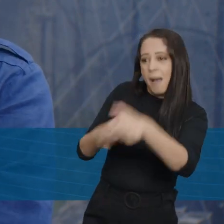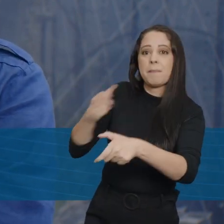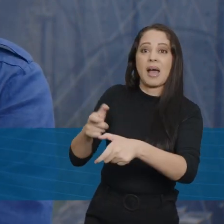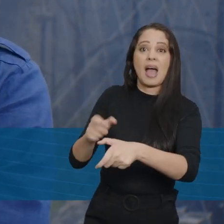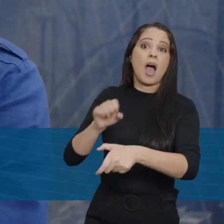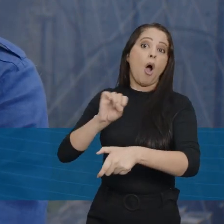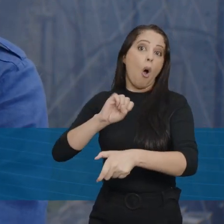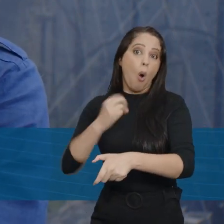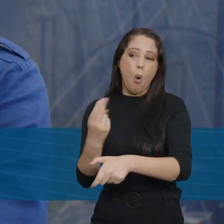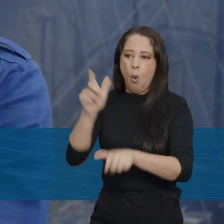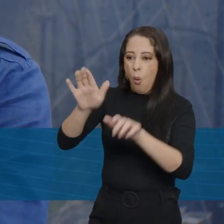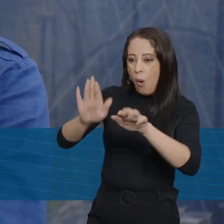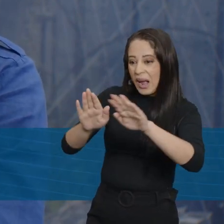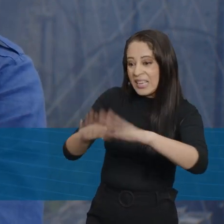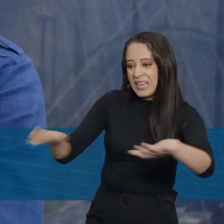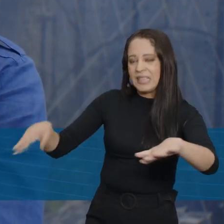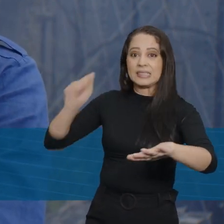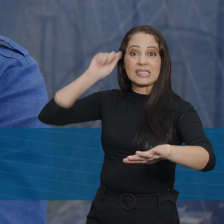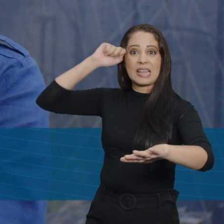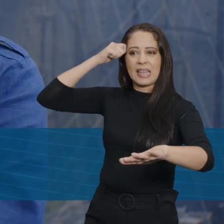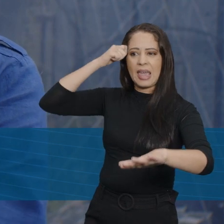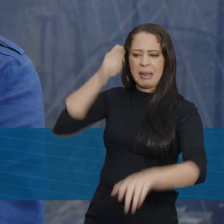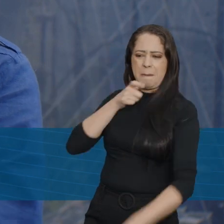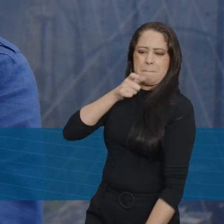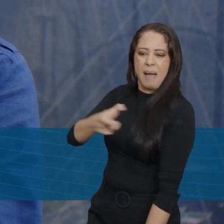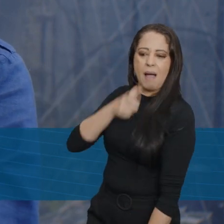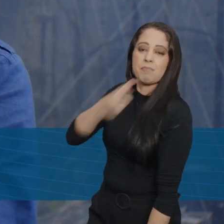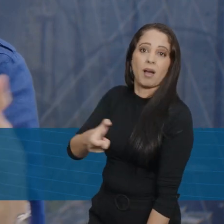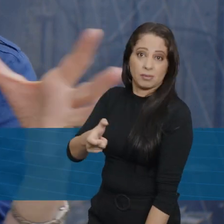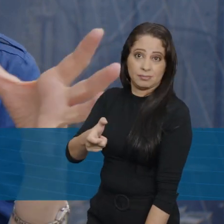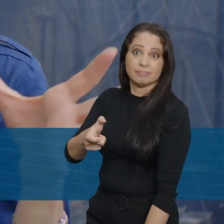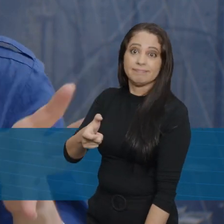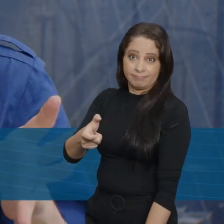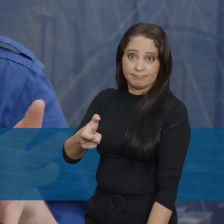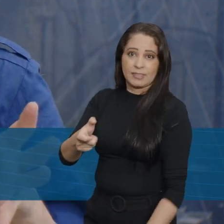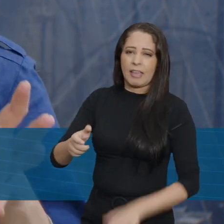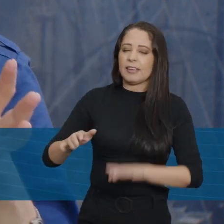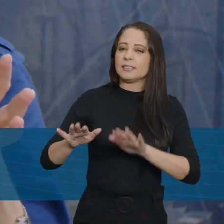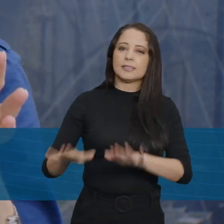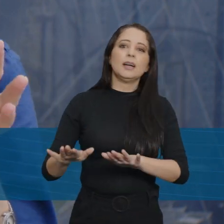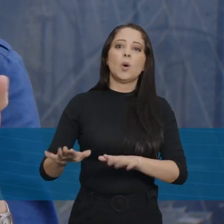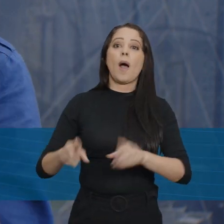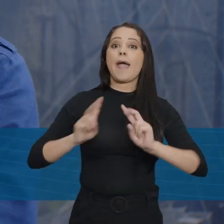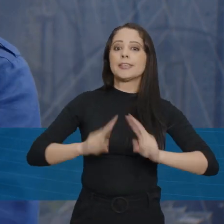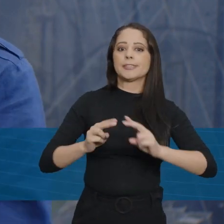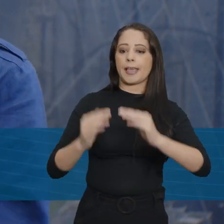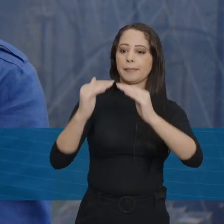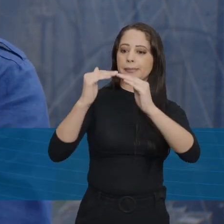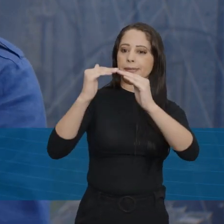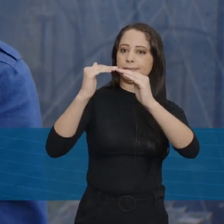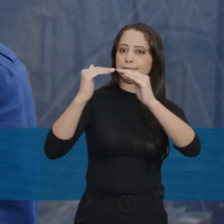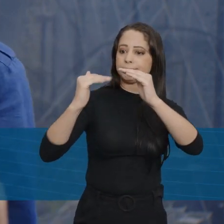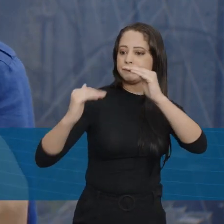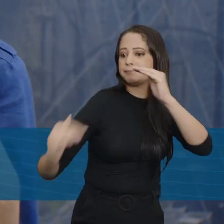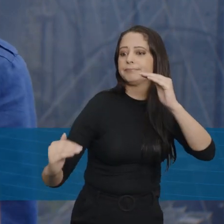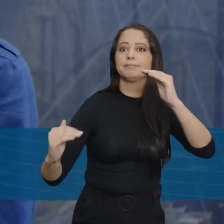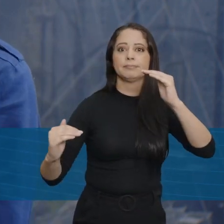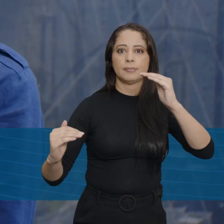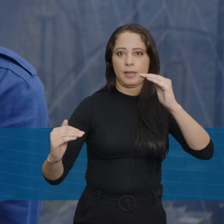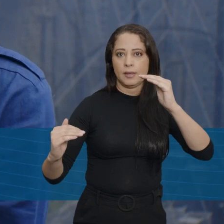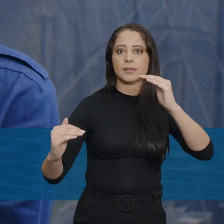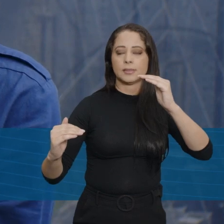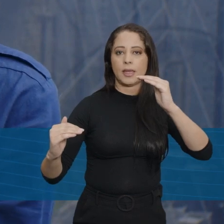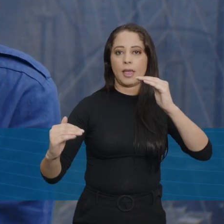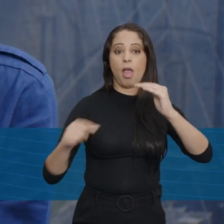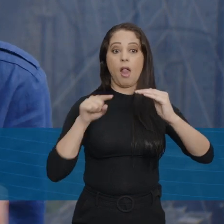a criança negra, a gente vai estar percebendo que tudo aquilo que a nossa sociedade fala que é menor, que é inferior, que é